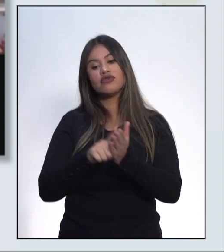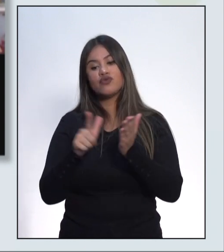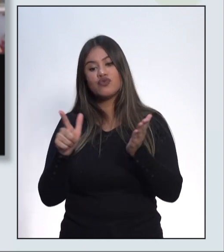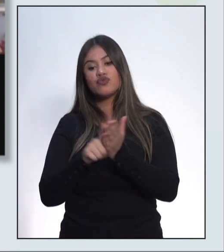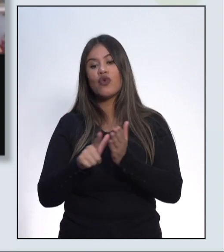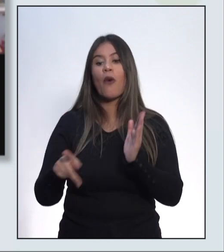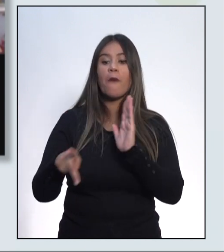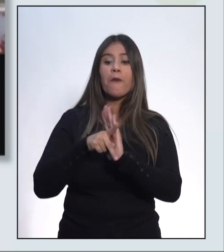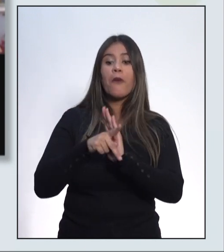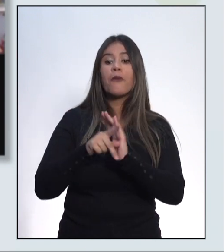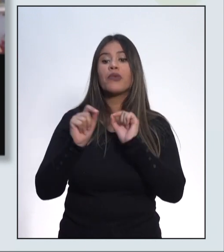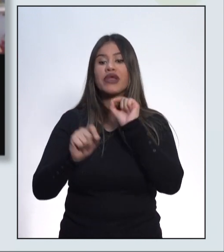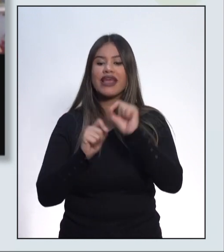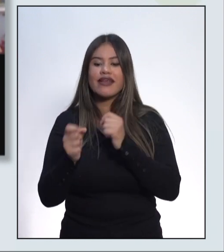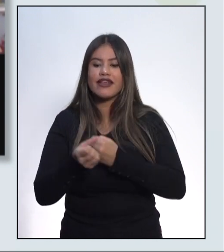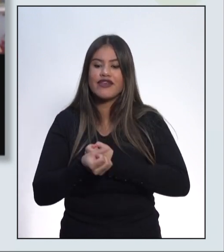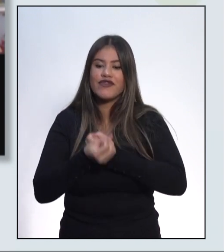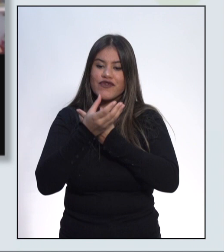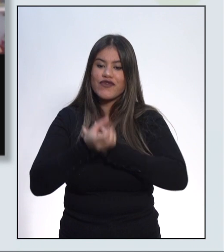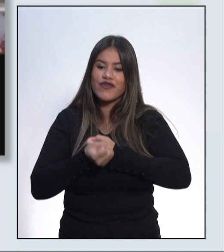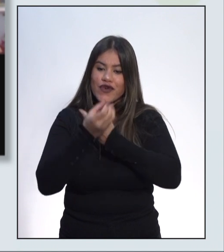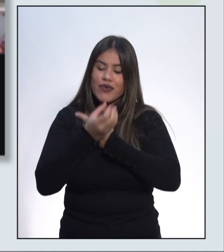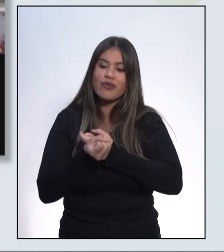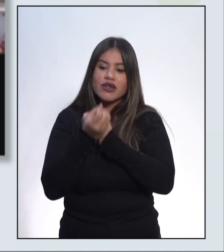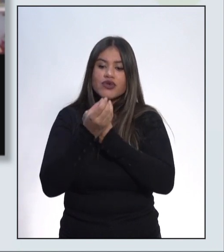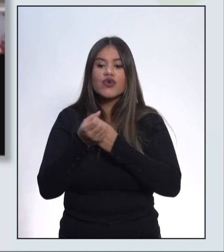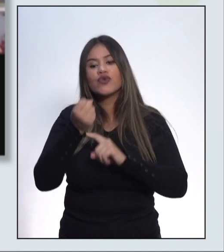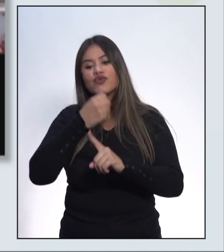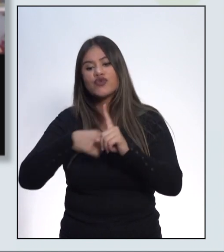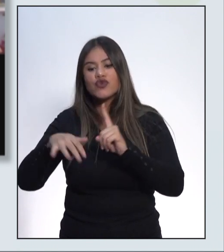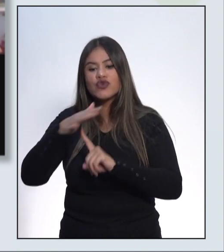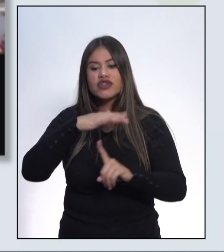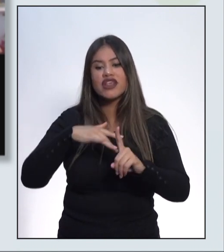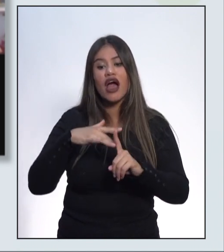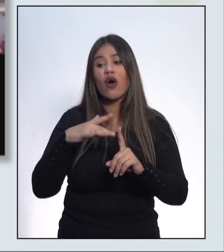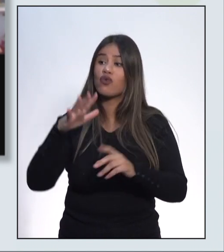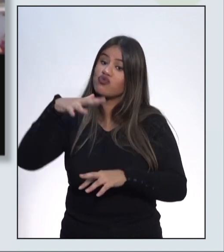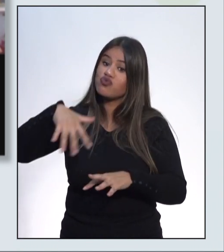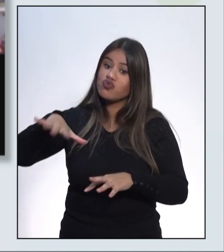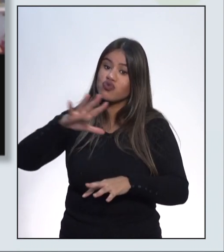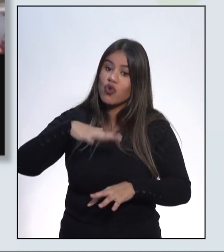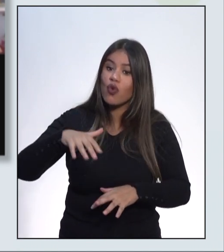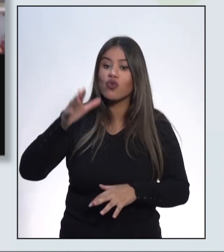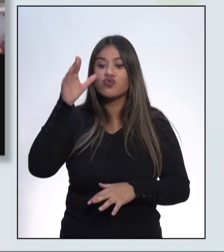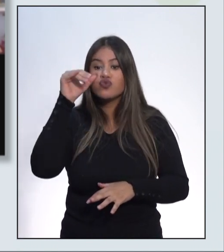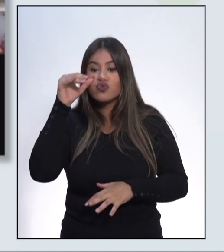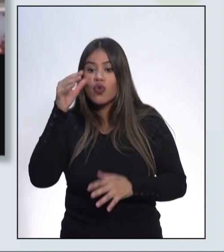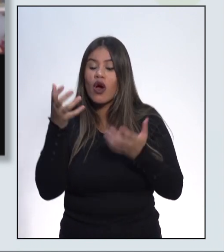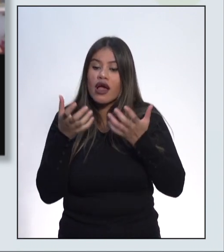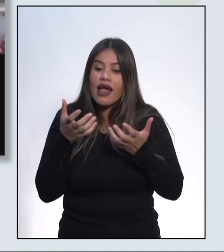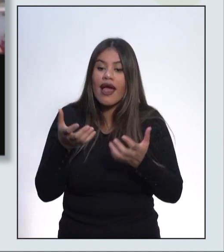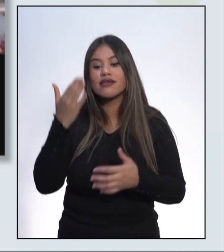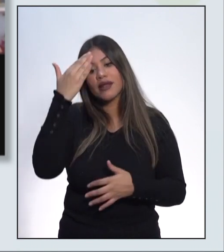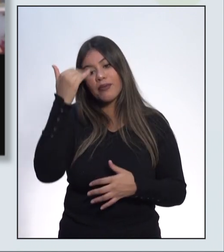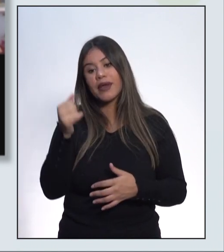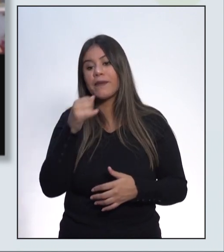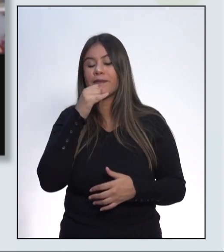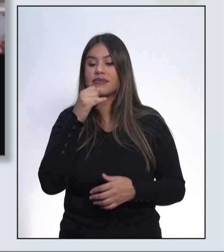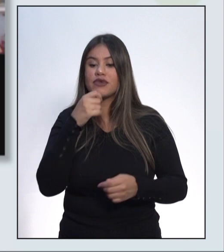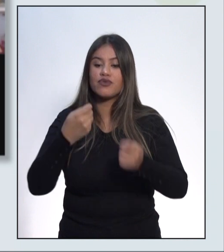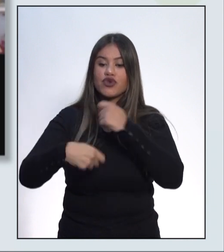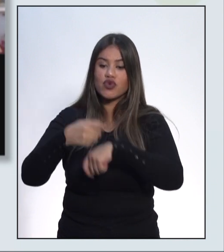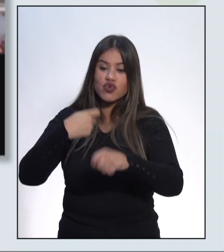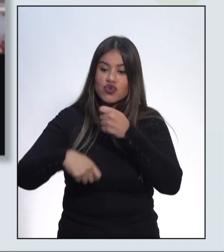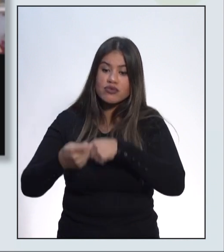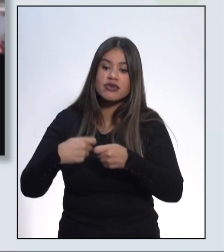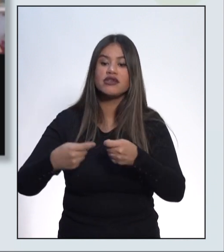enquanto membro da sociedade a respeito de coisas que são de interesse geral. Então, notícias sobre a economia, sobre a política,